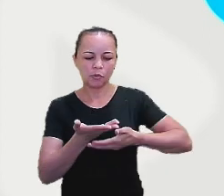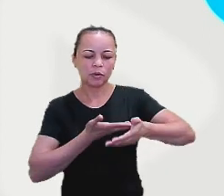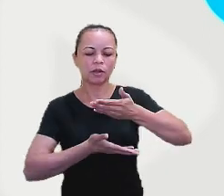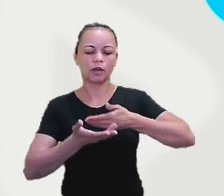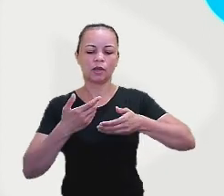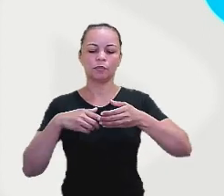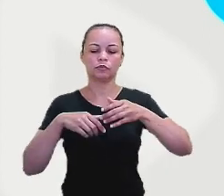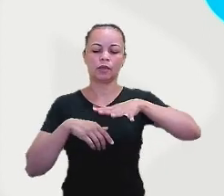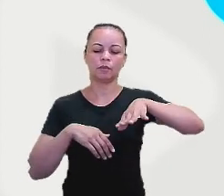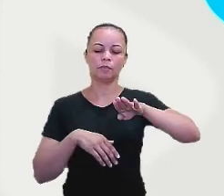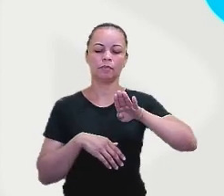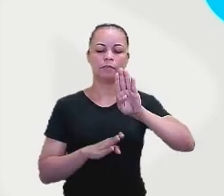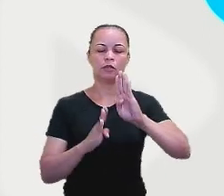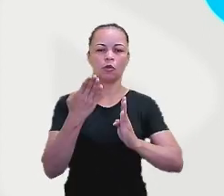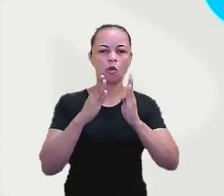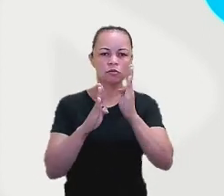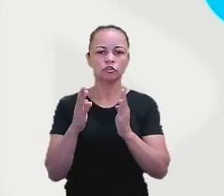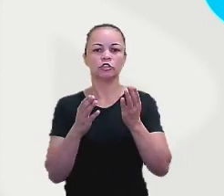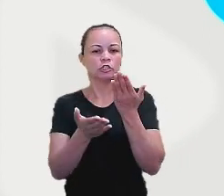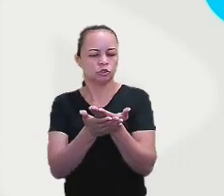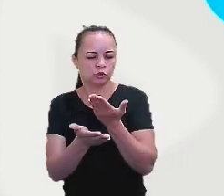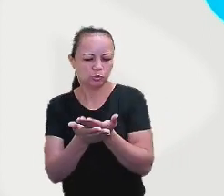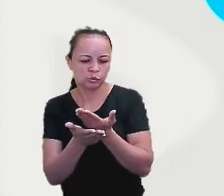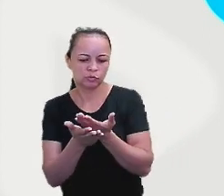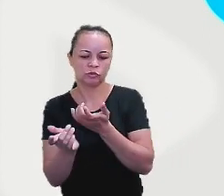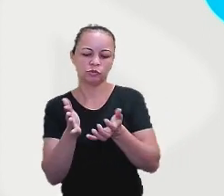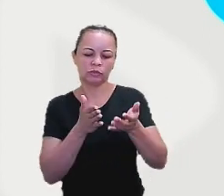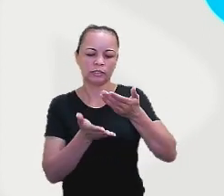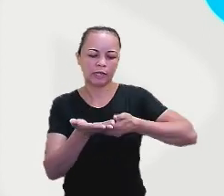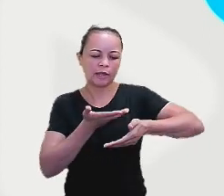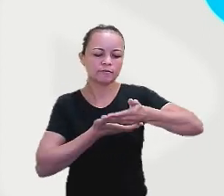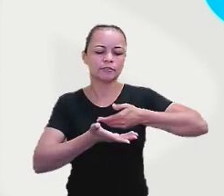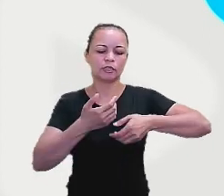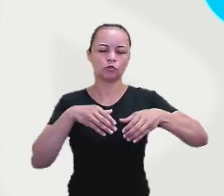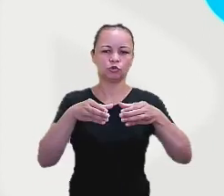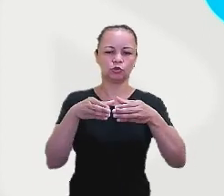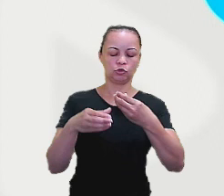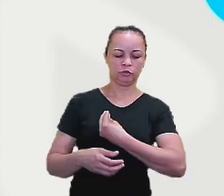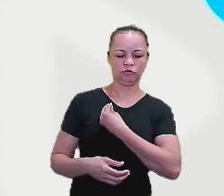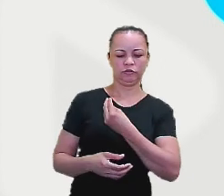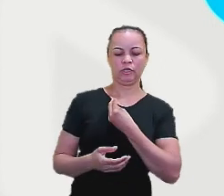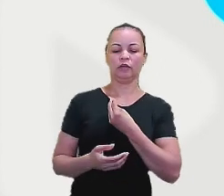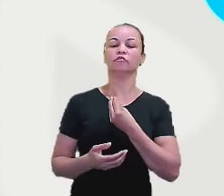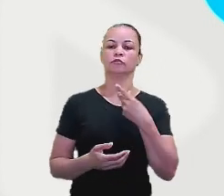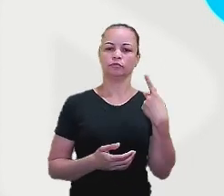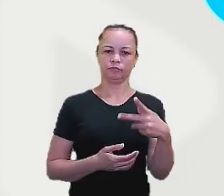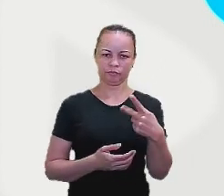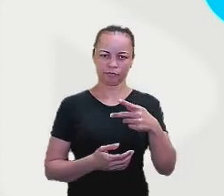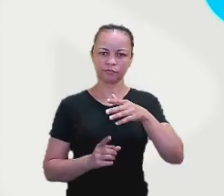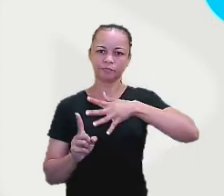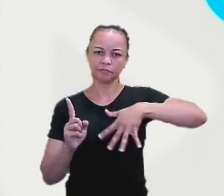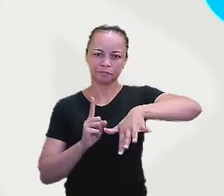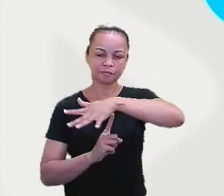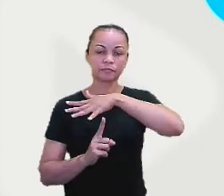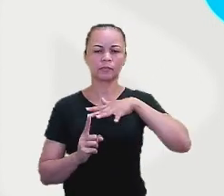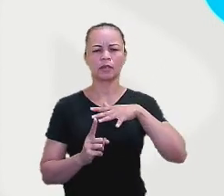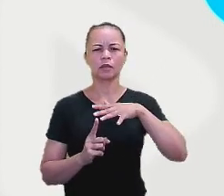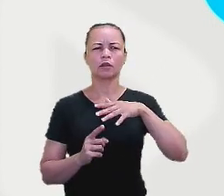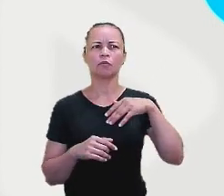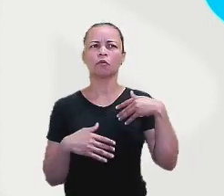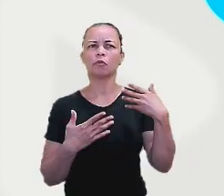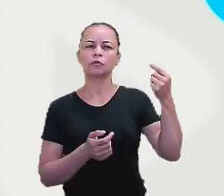os seres vivos com o ambiente e os impactos resultantes dessas interações. Então, quando eu